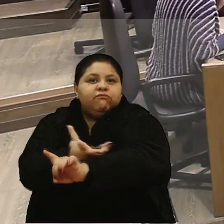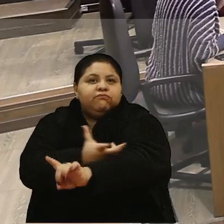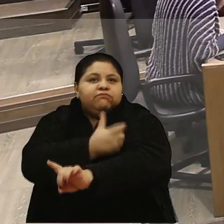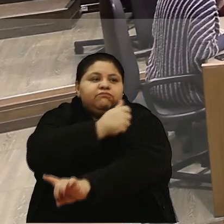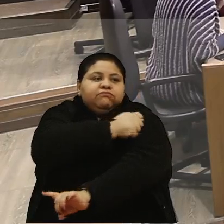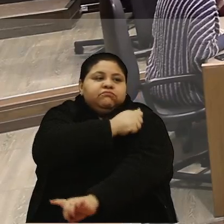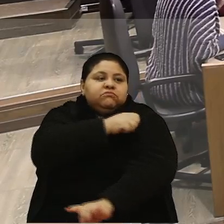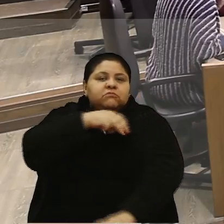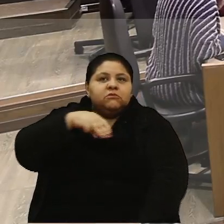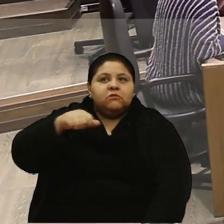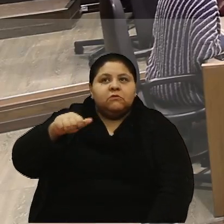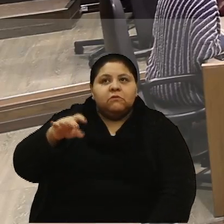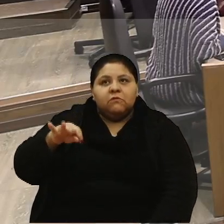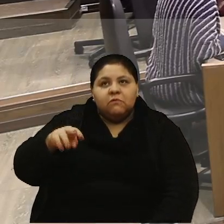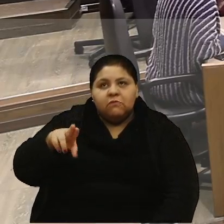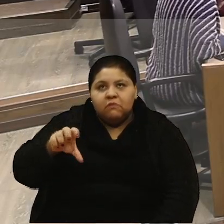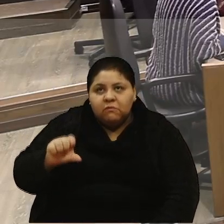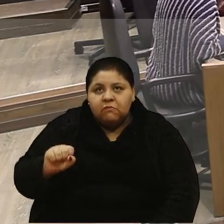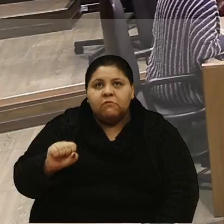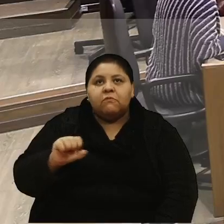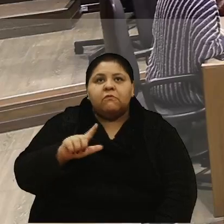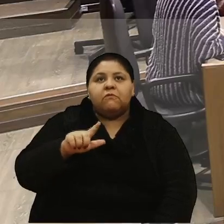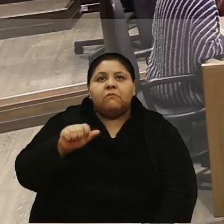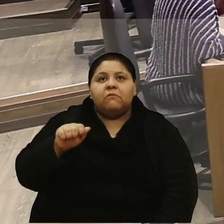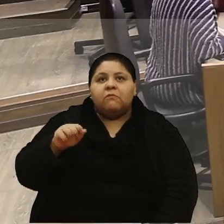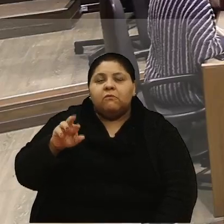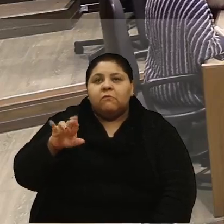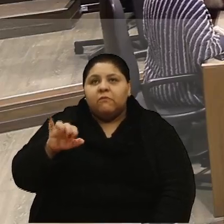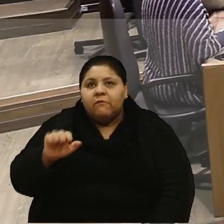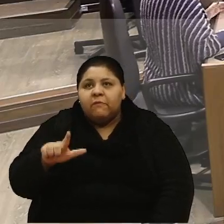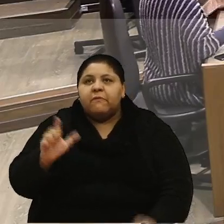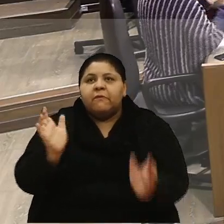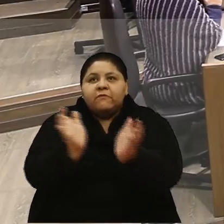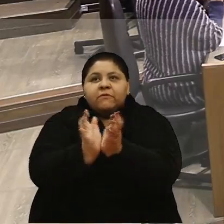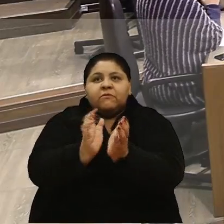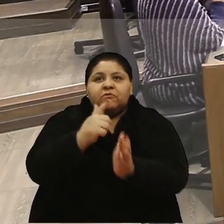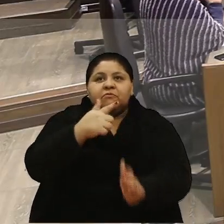Matheus, Nicolas e Gabriel Corso, da turma 103.